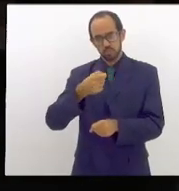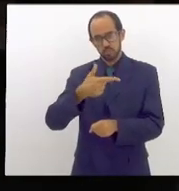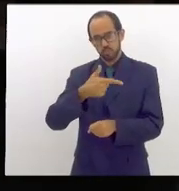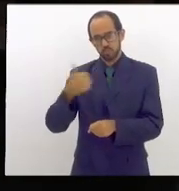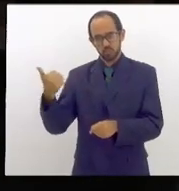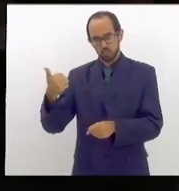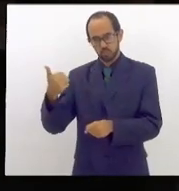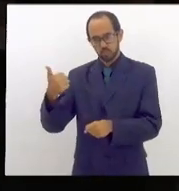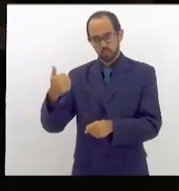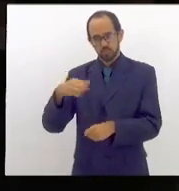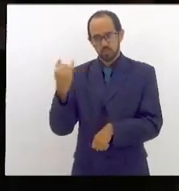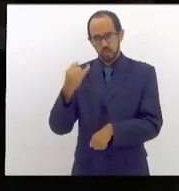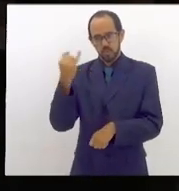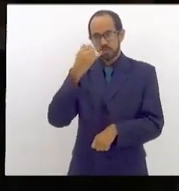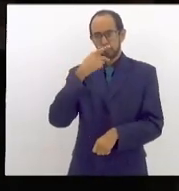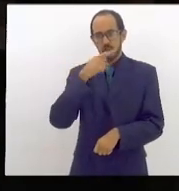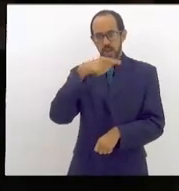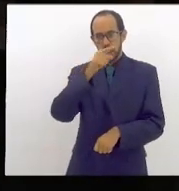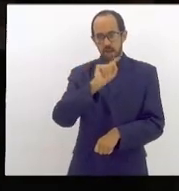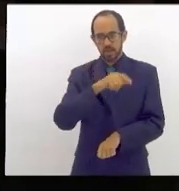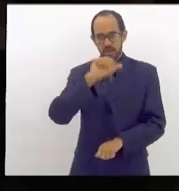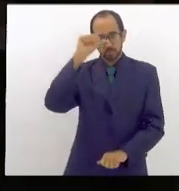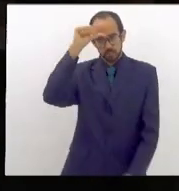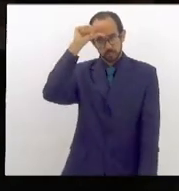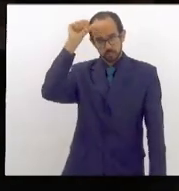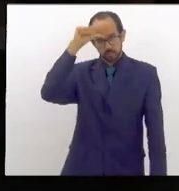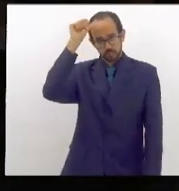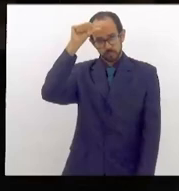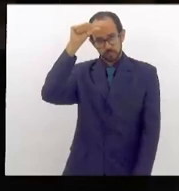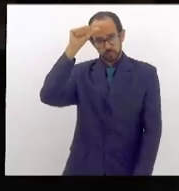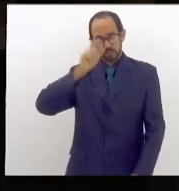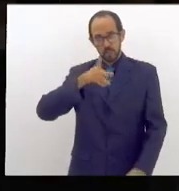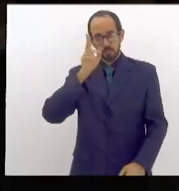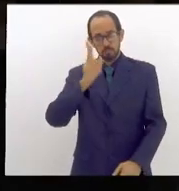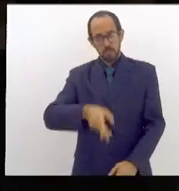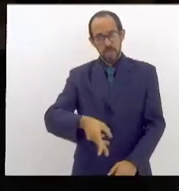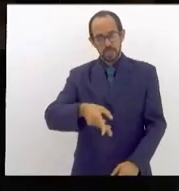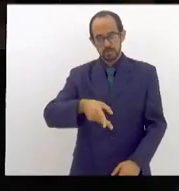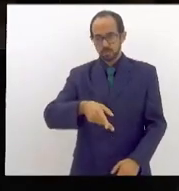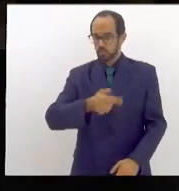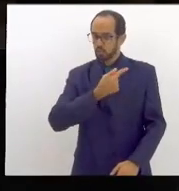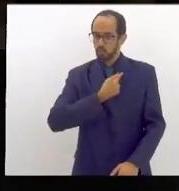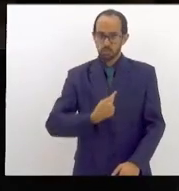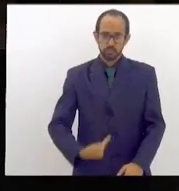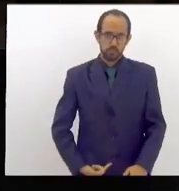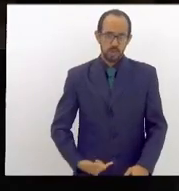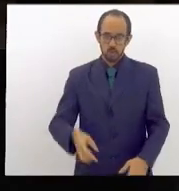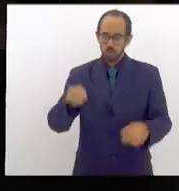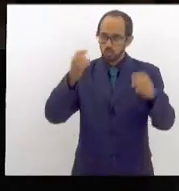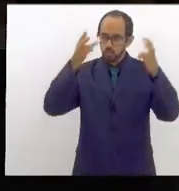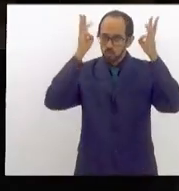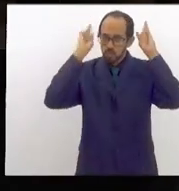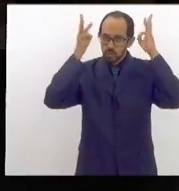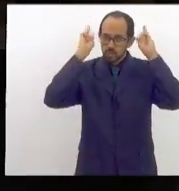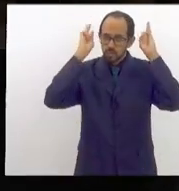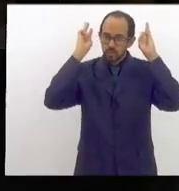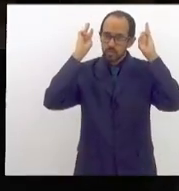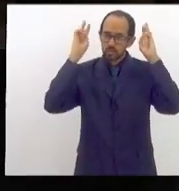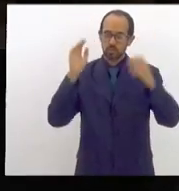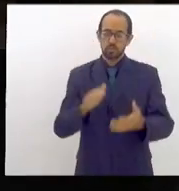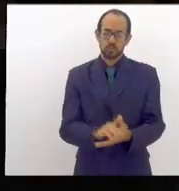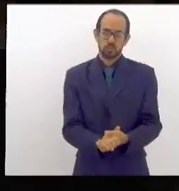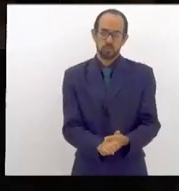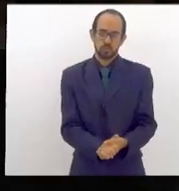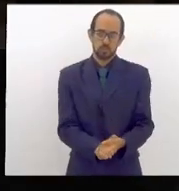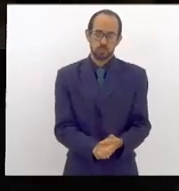importante dizer Cláudio Castro mesmo parte do governo do Wilson farinha do mesmo saco E aí